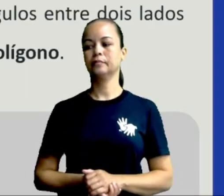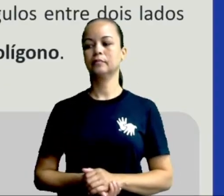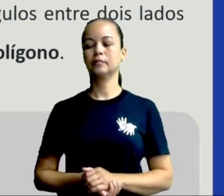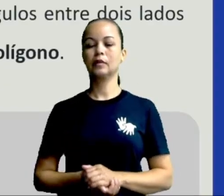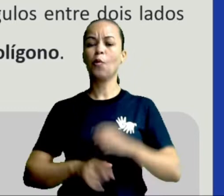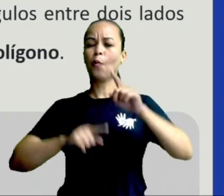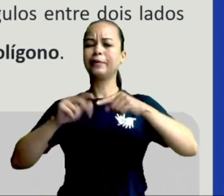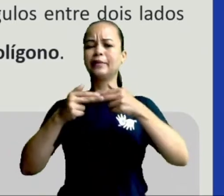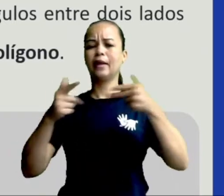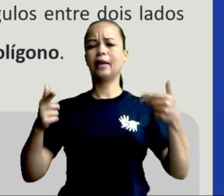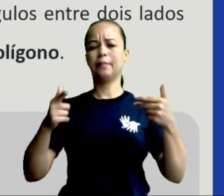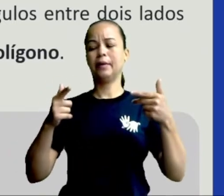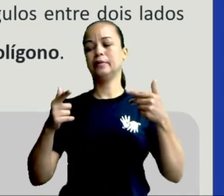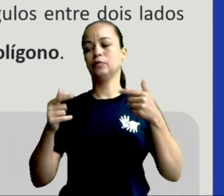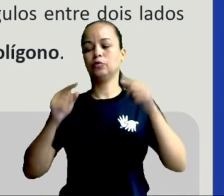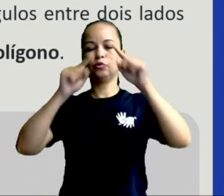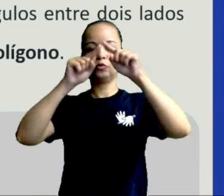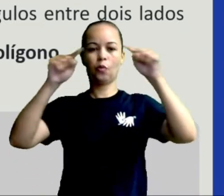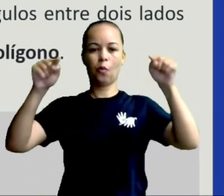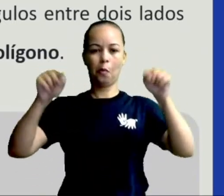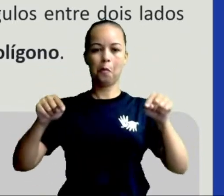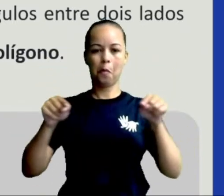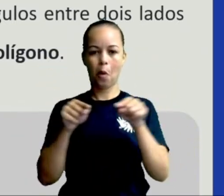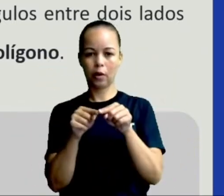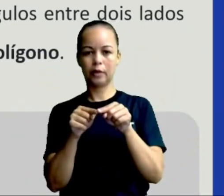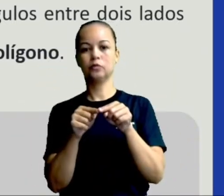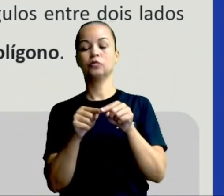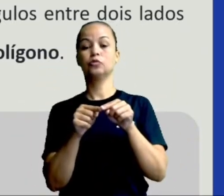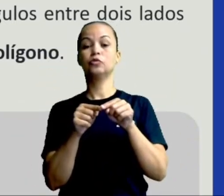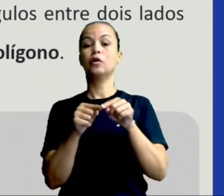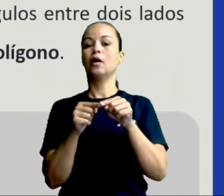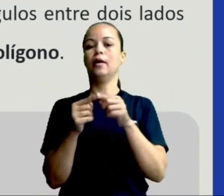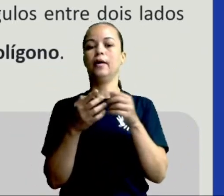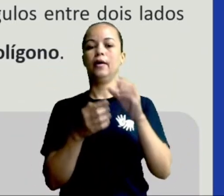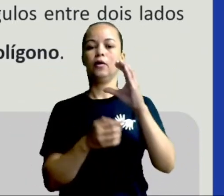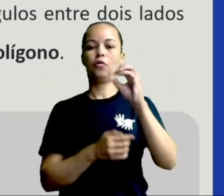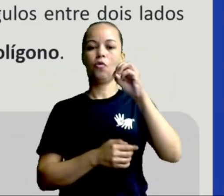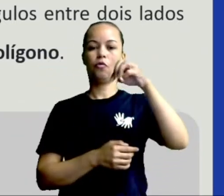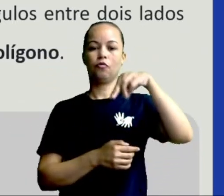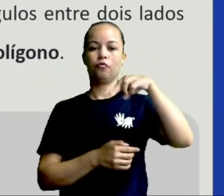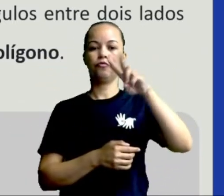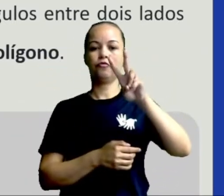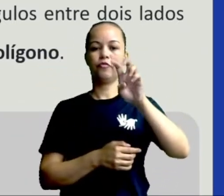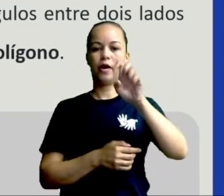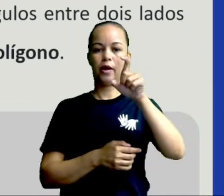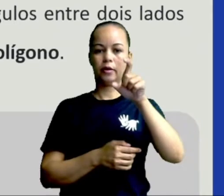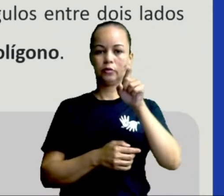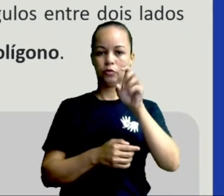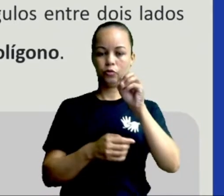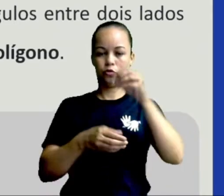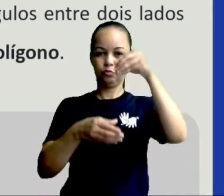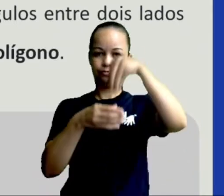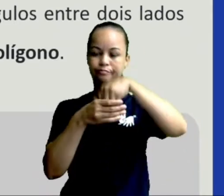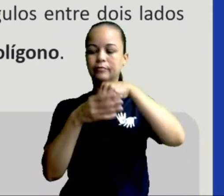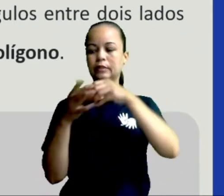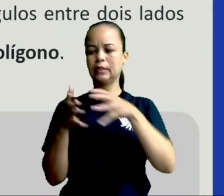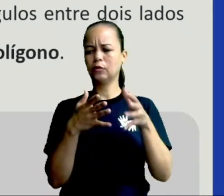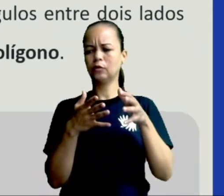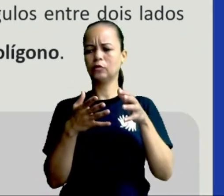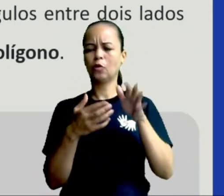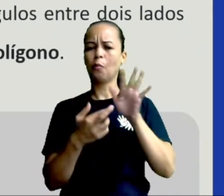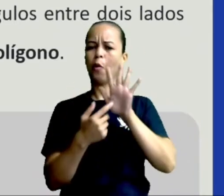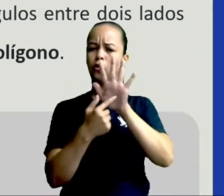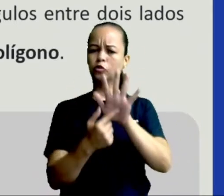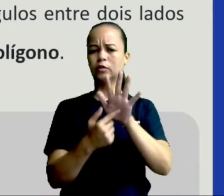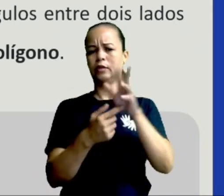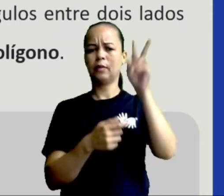polígono convexo? Que é o que a gente vai trabalhar mais aqui. Os lados. Olha, isso aqui eu estou repetindo algumas coisas, então é só para a gente